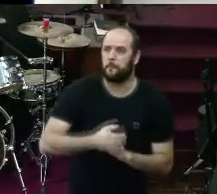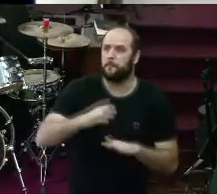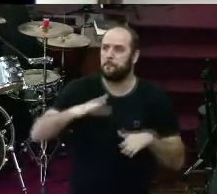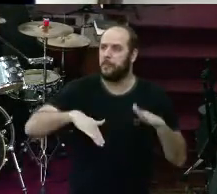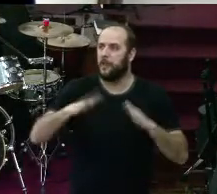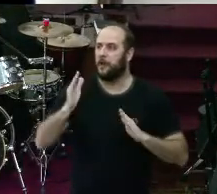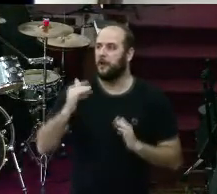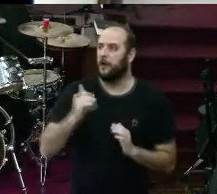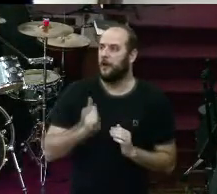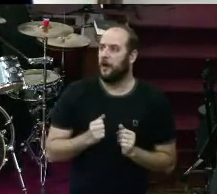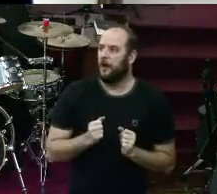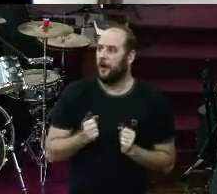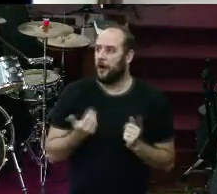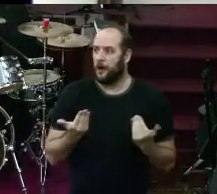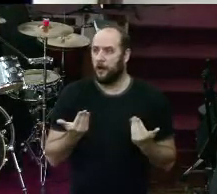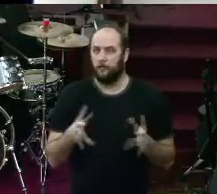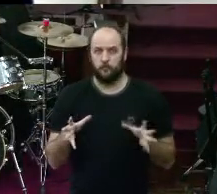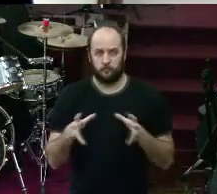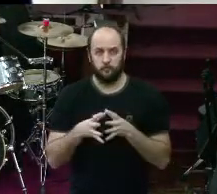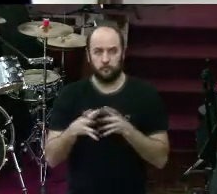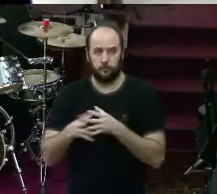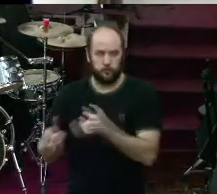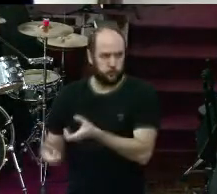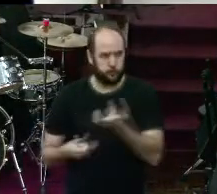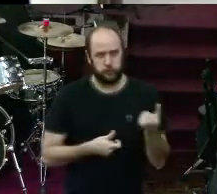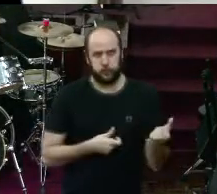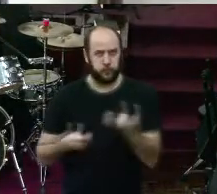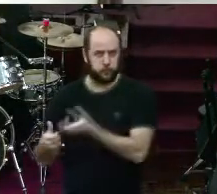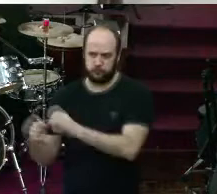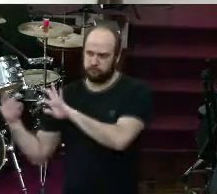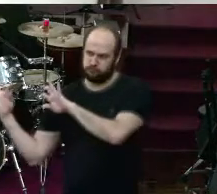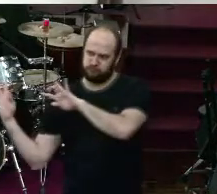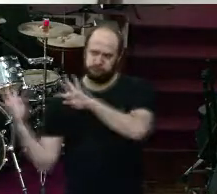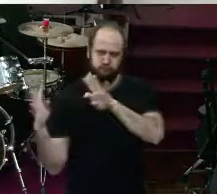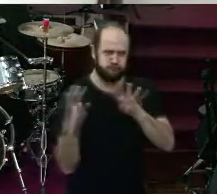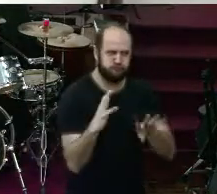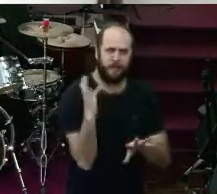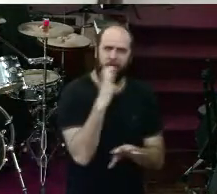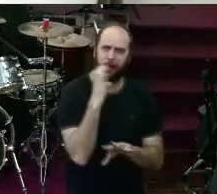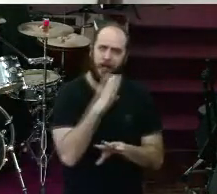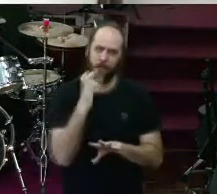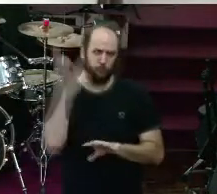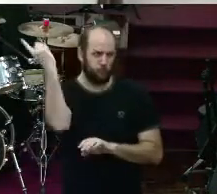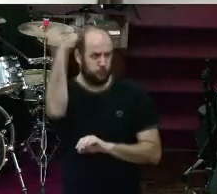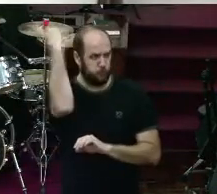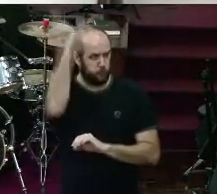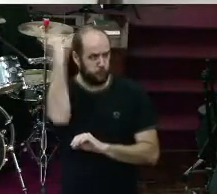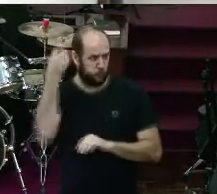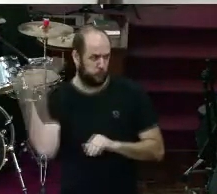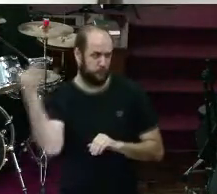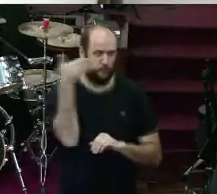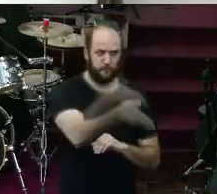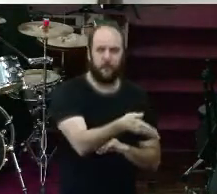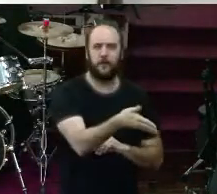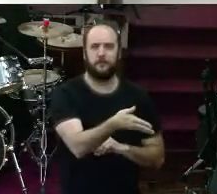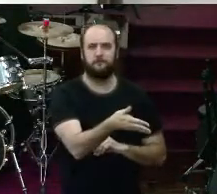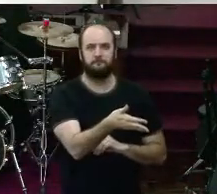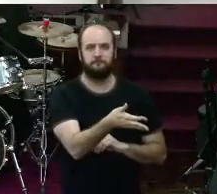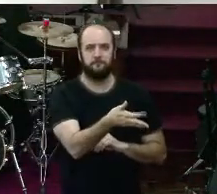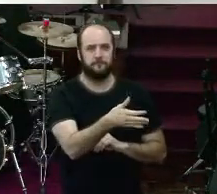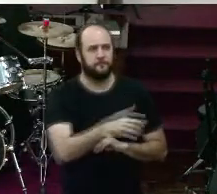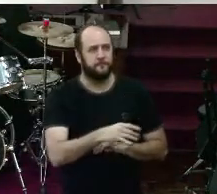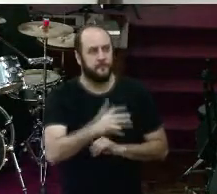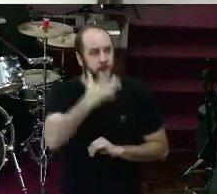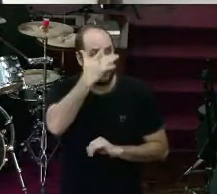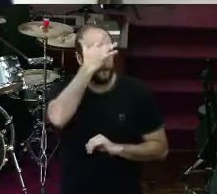vezes equipes de bombeiros vão se dirigir para atender aquela emergência. Quando chega alguém que não